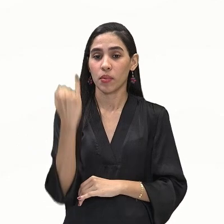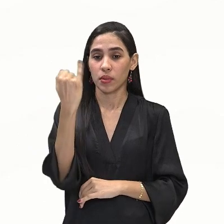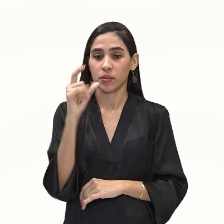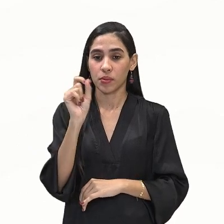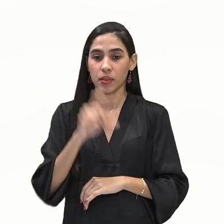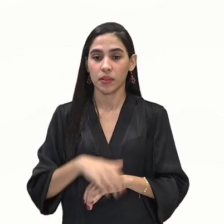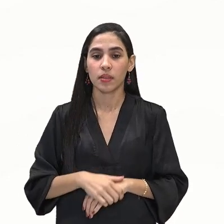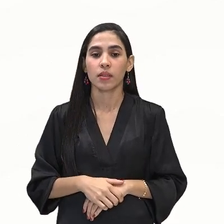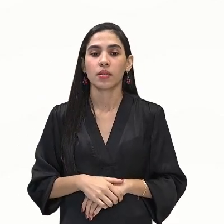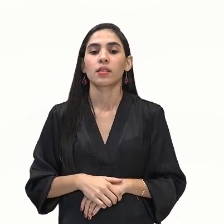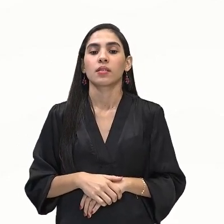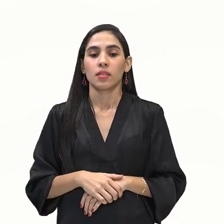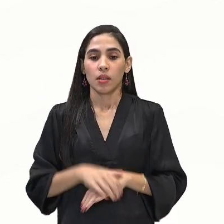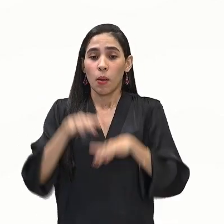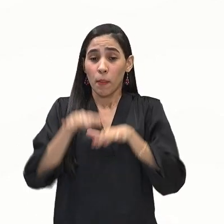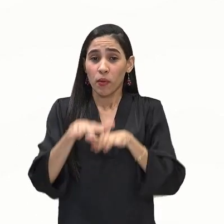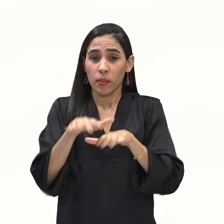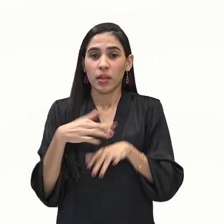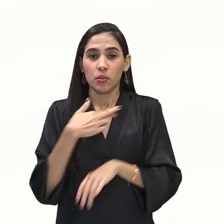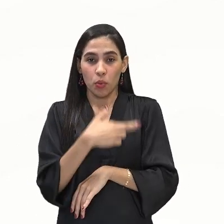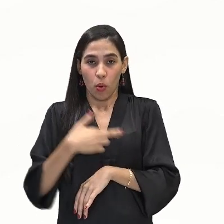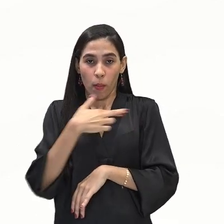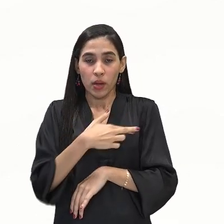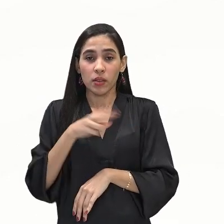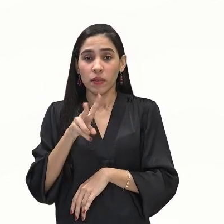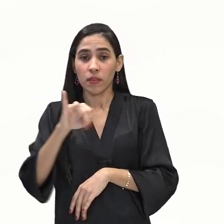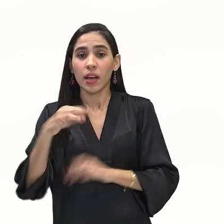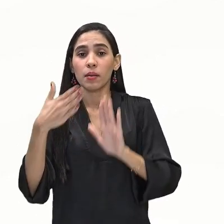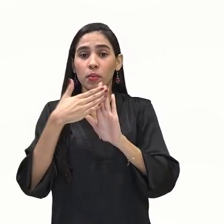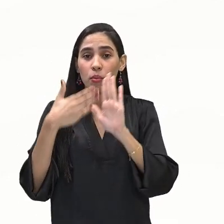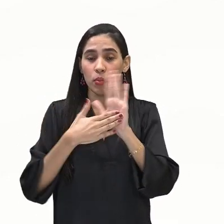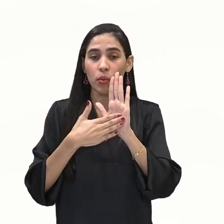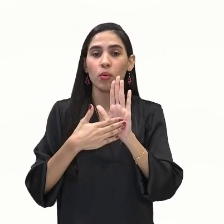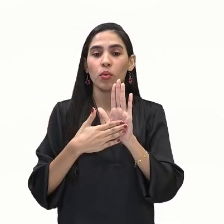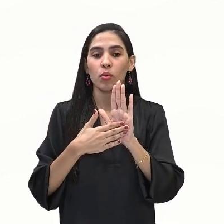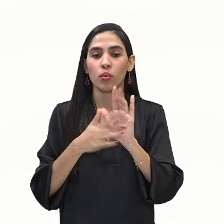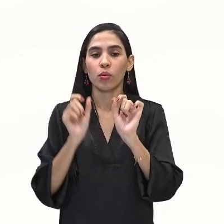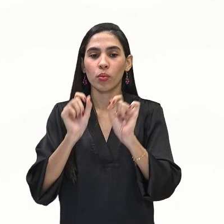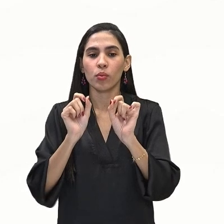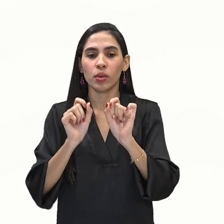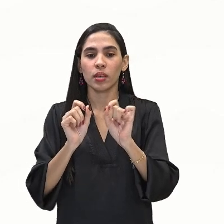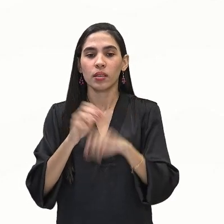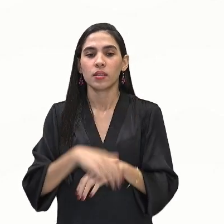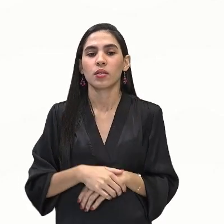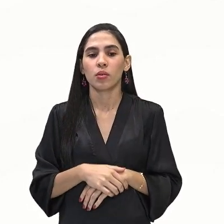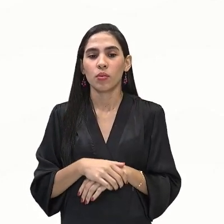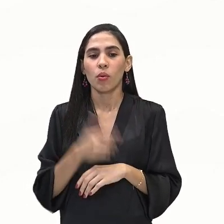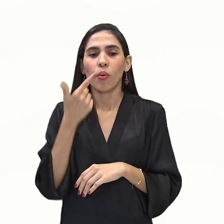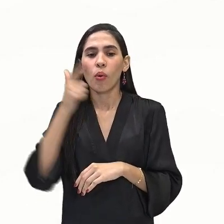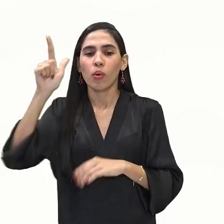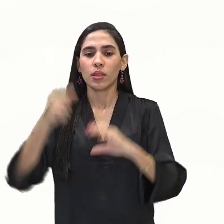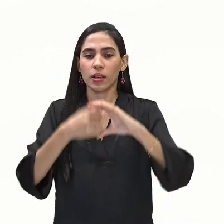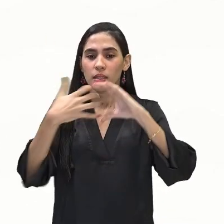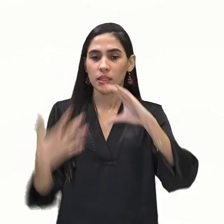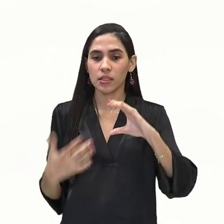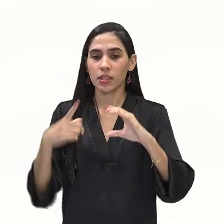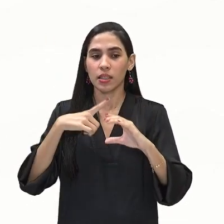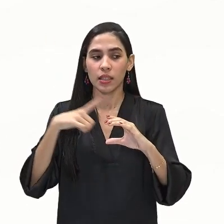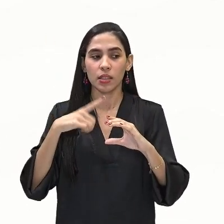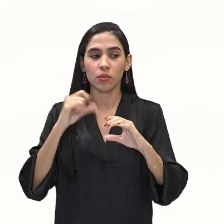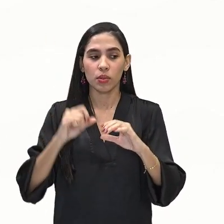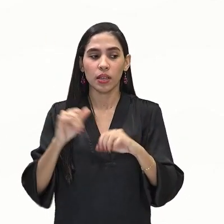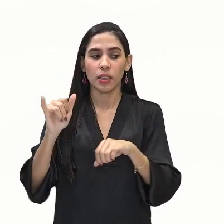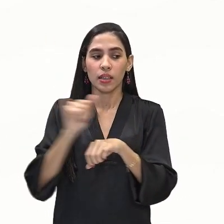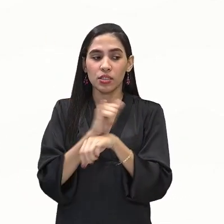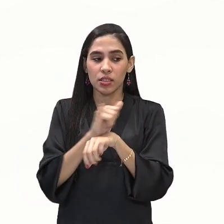o movimento romântico vai propor fugas da realidade através do abuso do